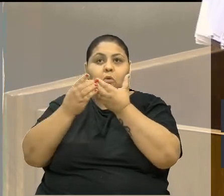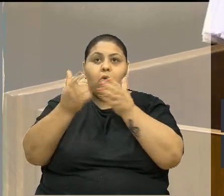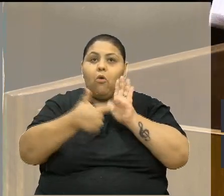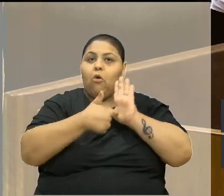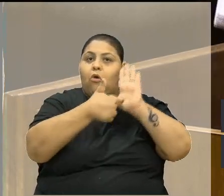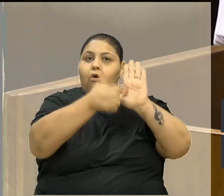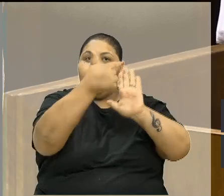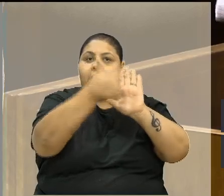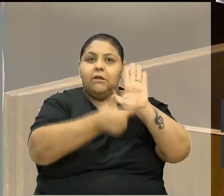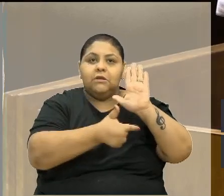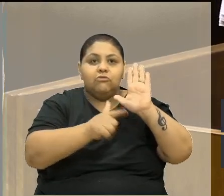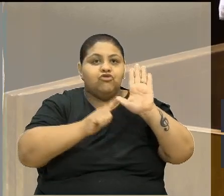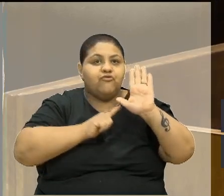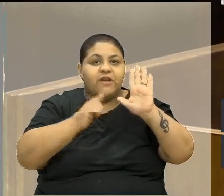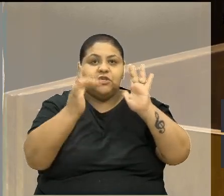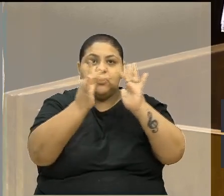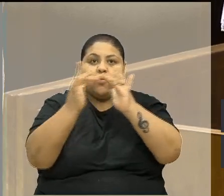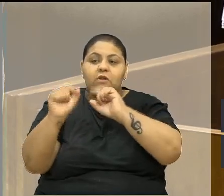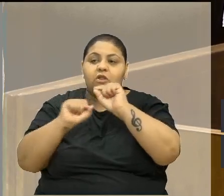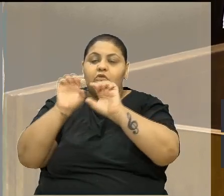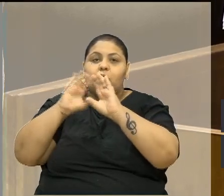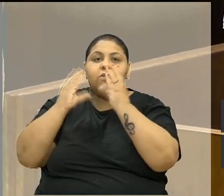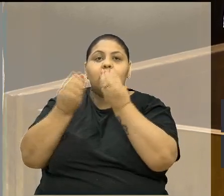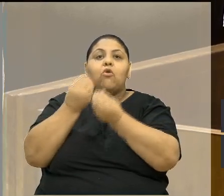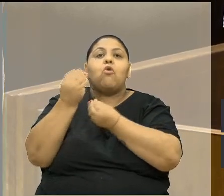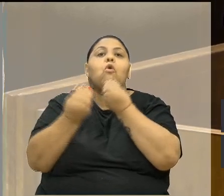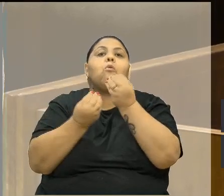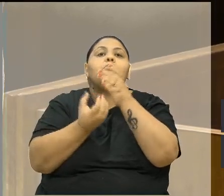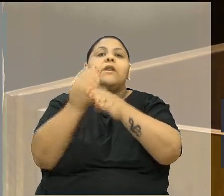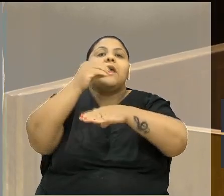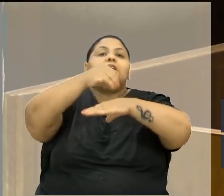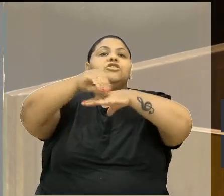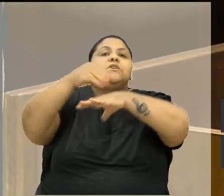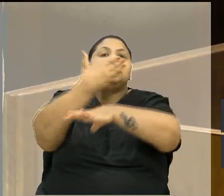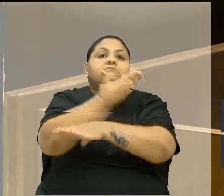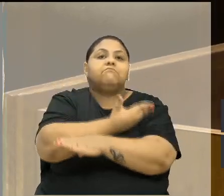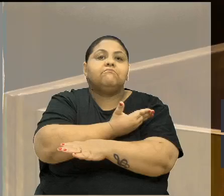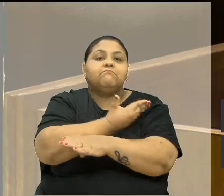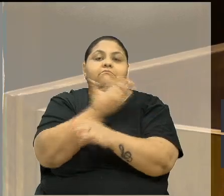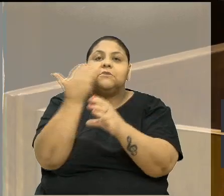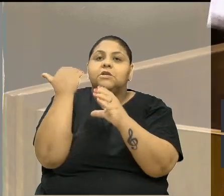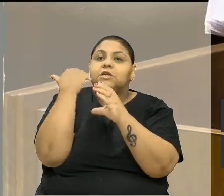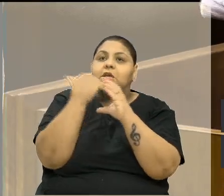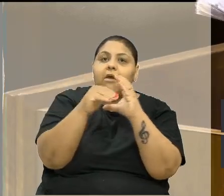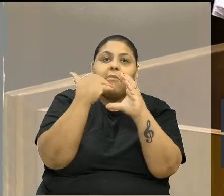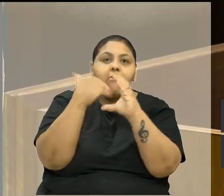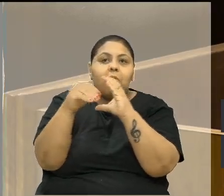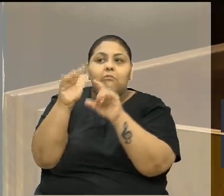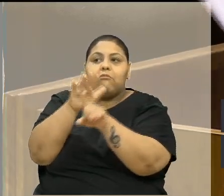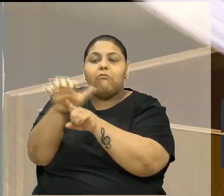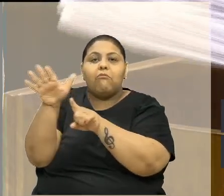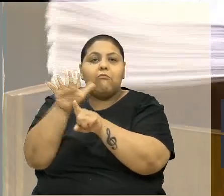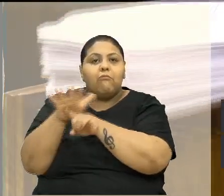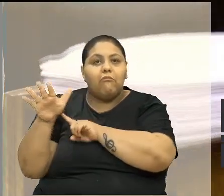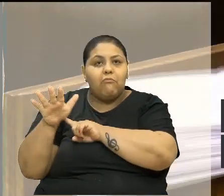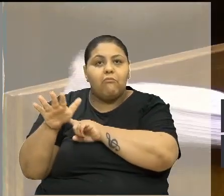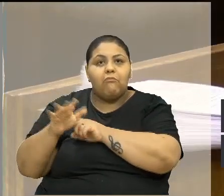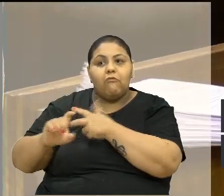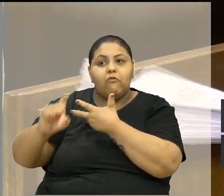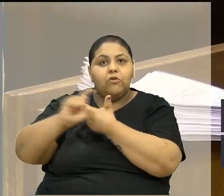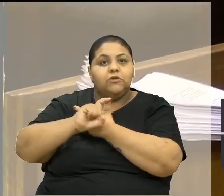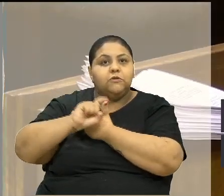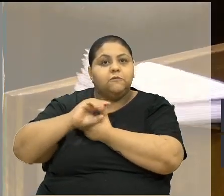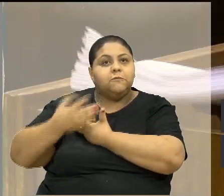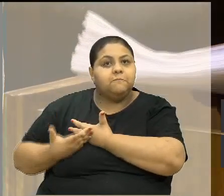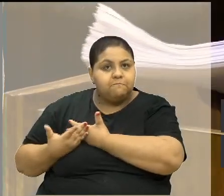com a comunidade, como é que nós íamos fazer tantas indicações e encaminhar tantas demandas assim para o